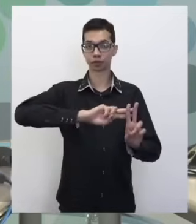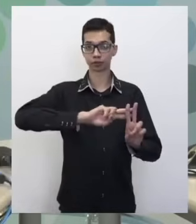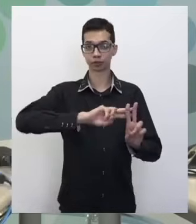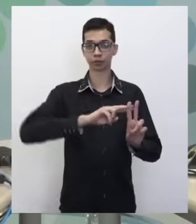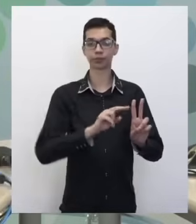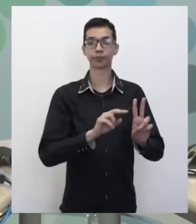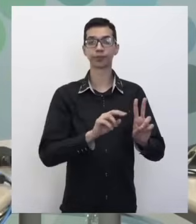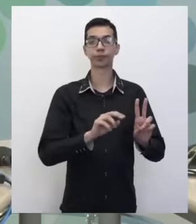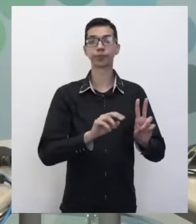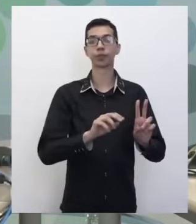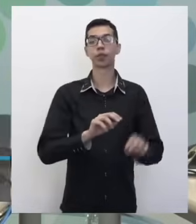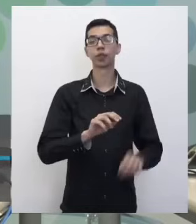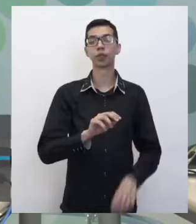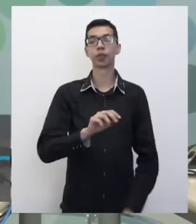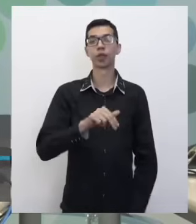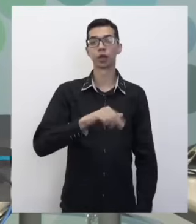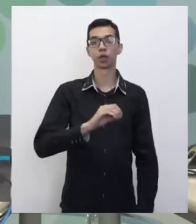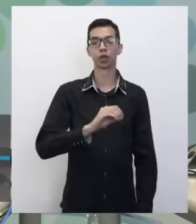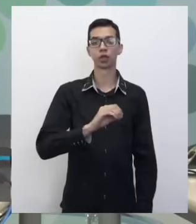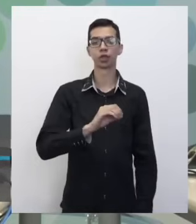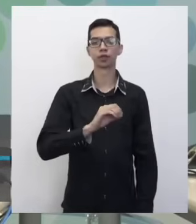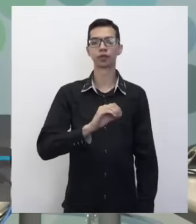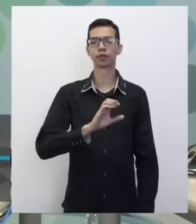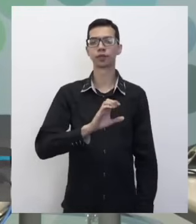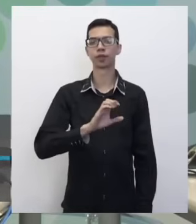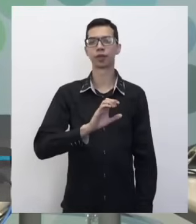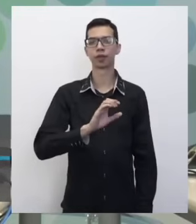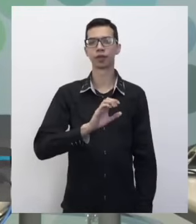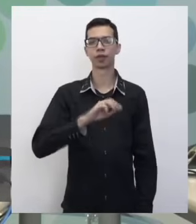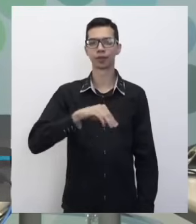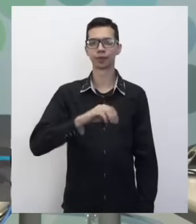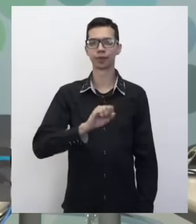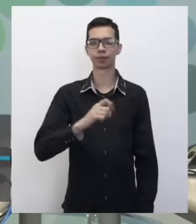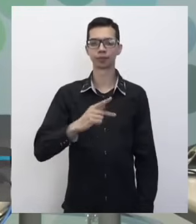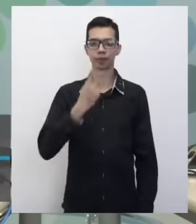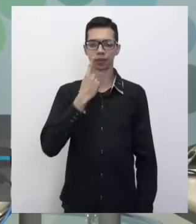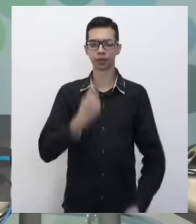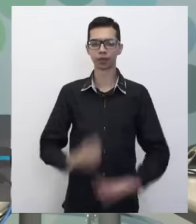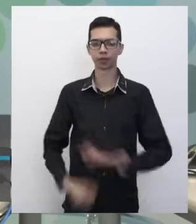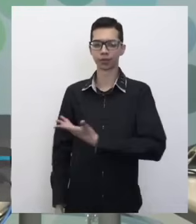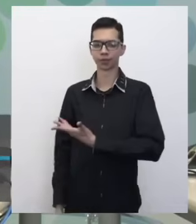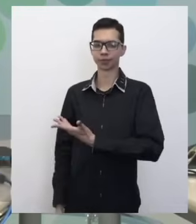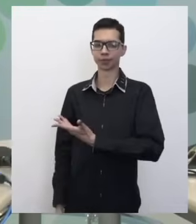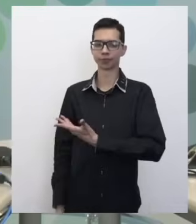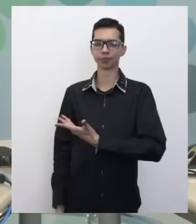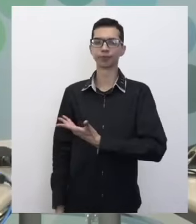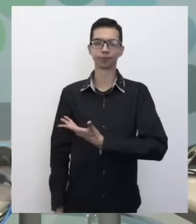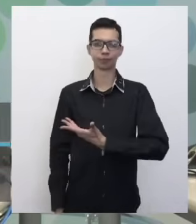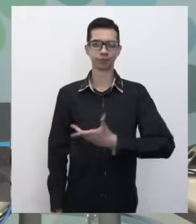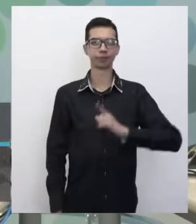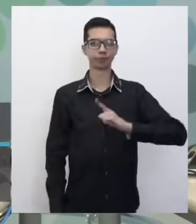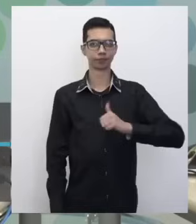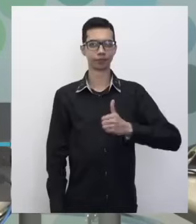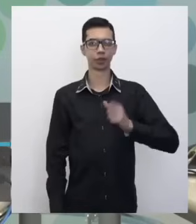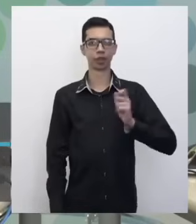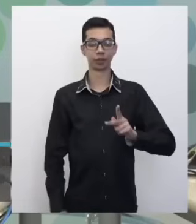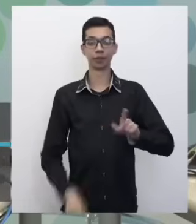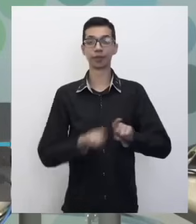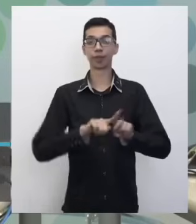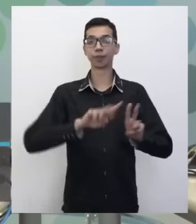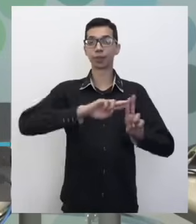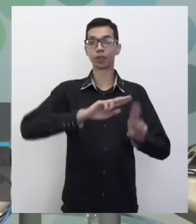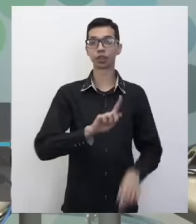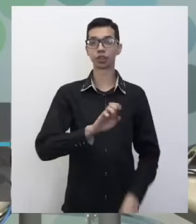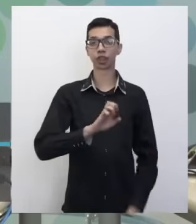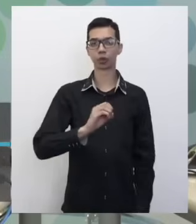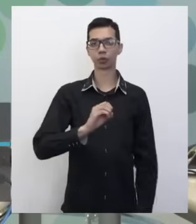GEL no CMSP, né, e eu no CMSP, que está aparecendo novamente aqui para vocês, né. E aproveitando aí, nós